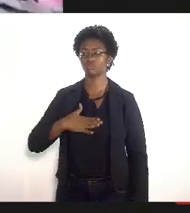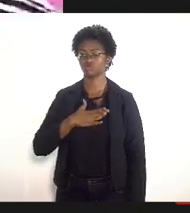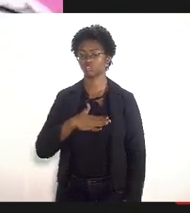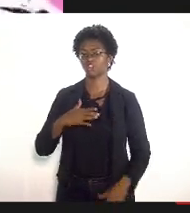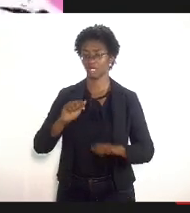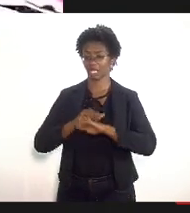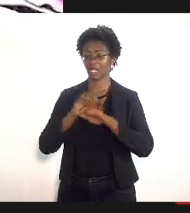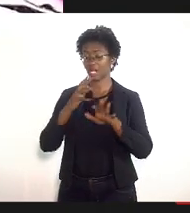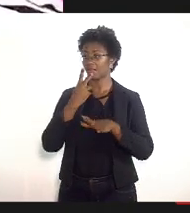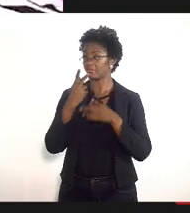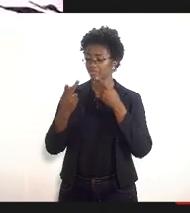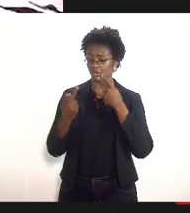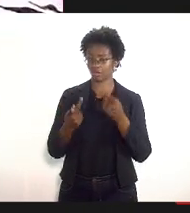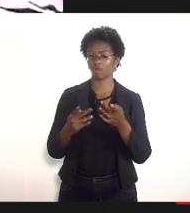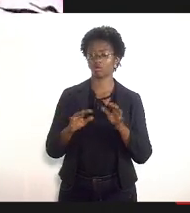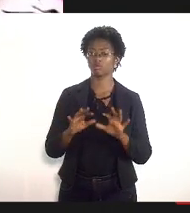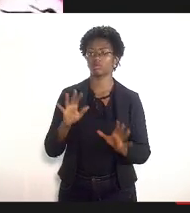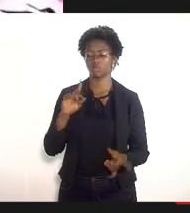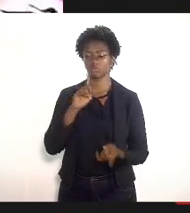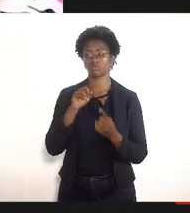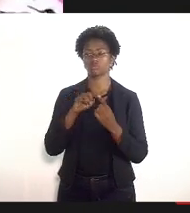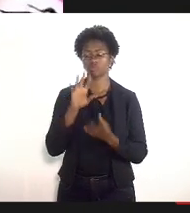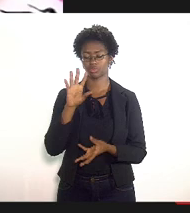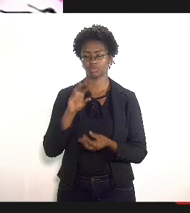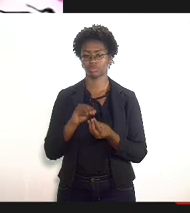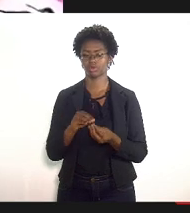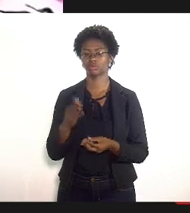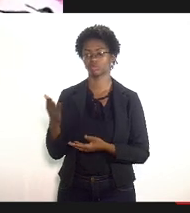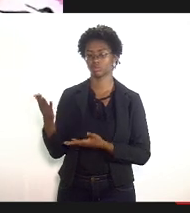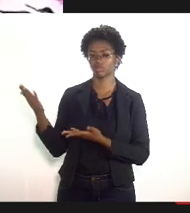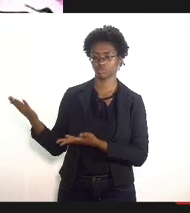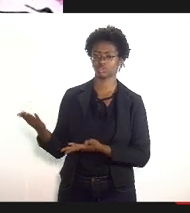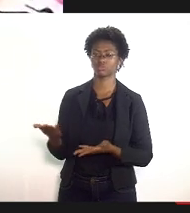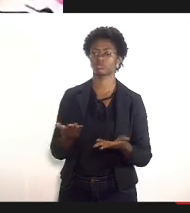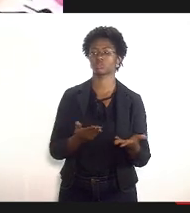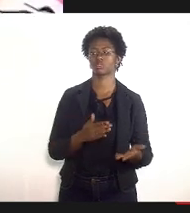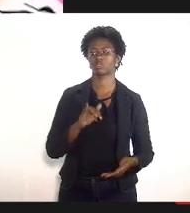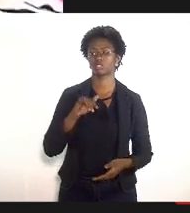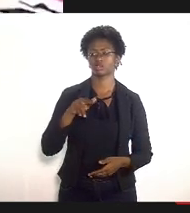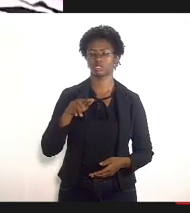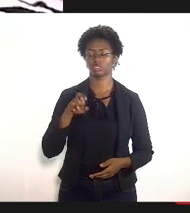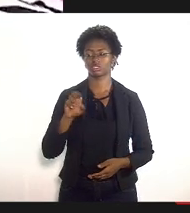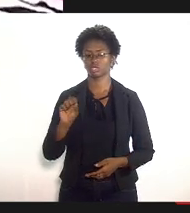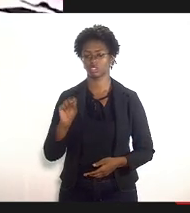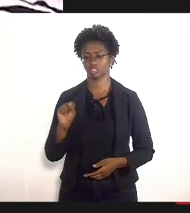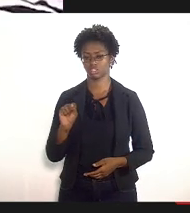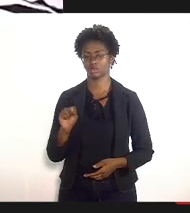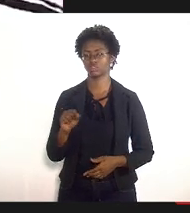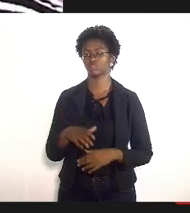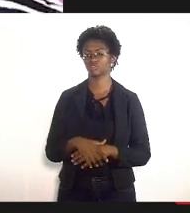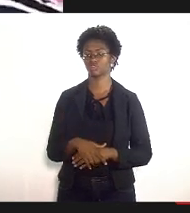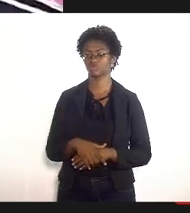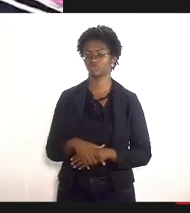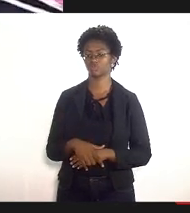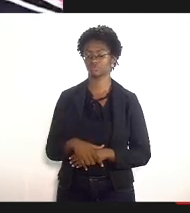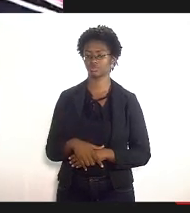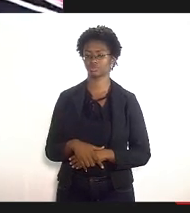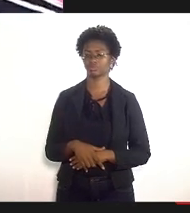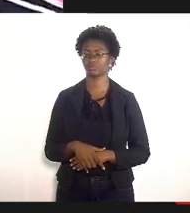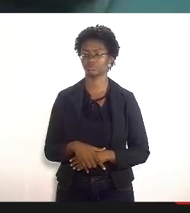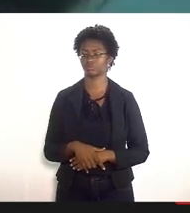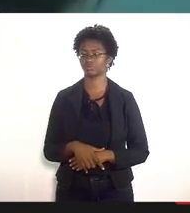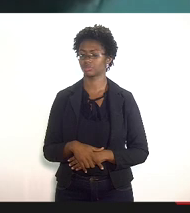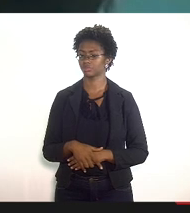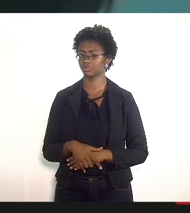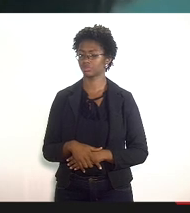né? Vou chamar a doutora Inês, então, do Fórum de Saúde.